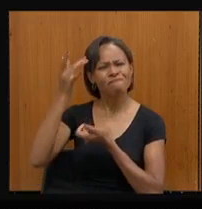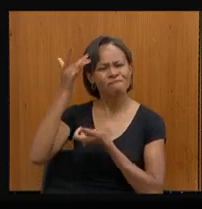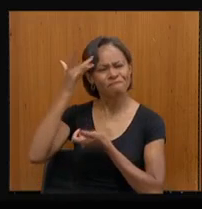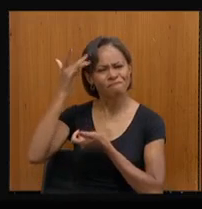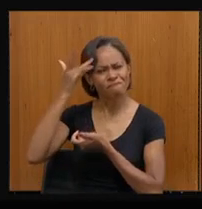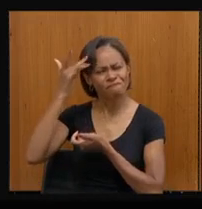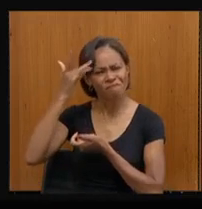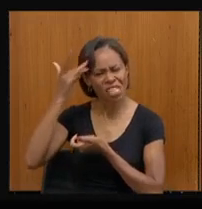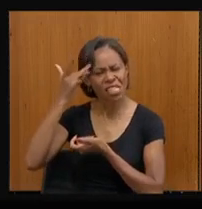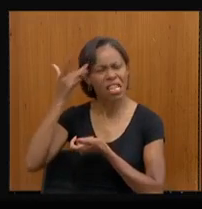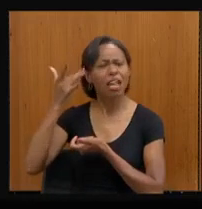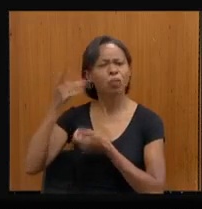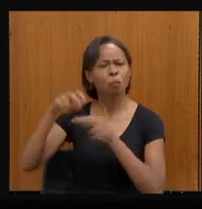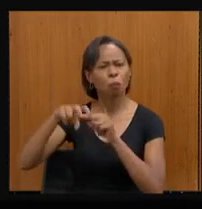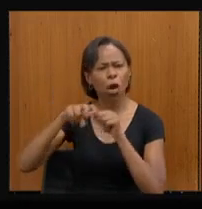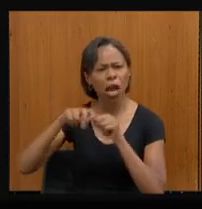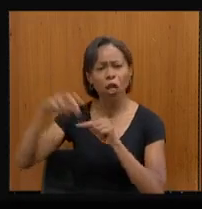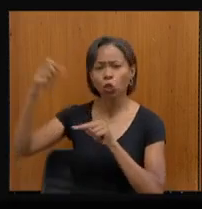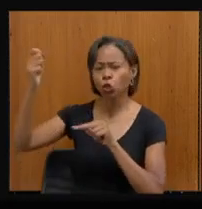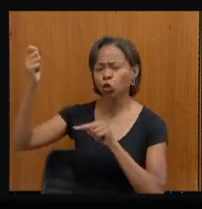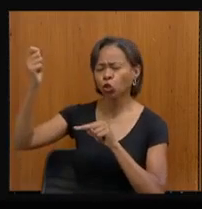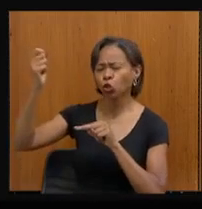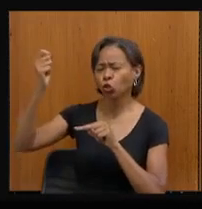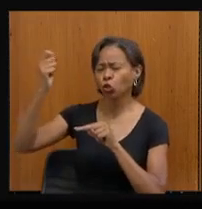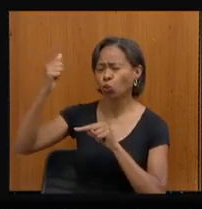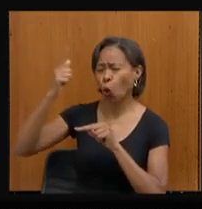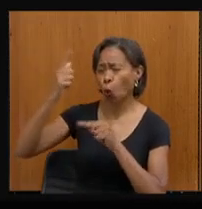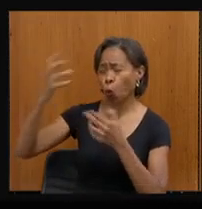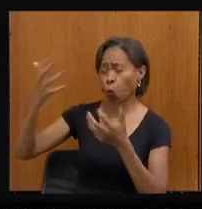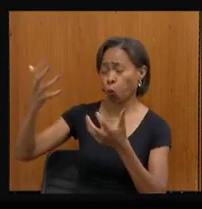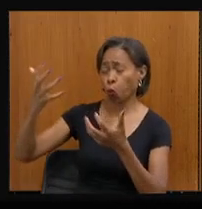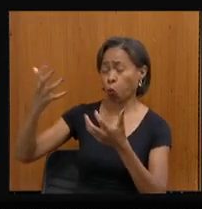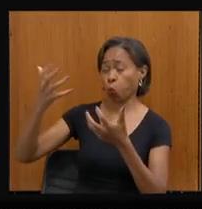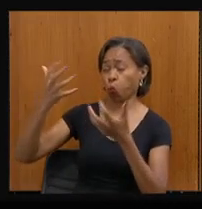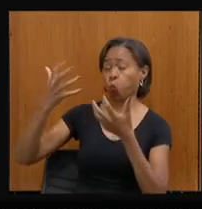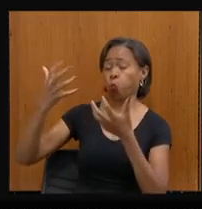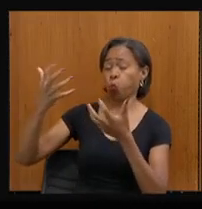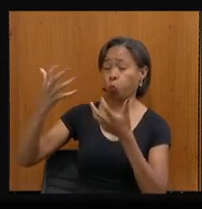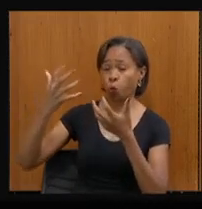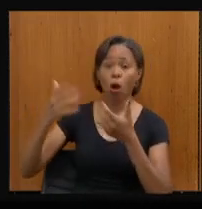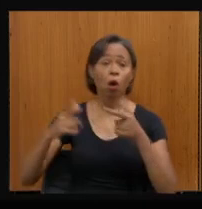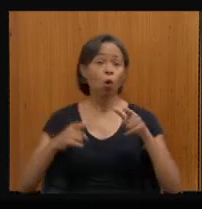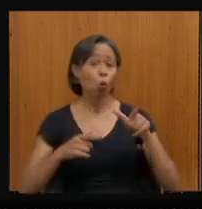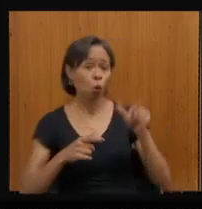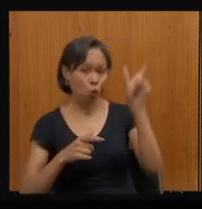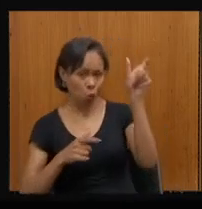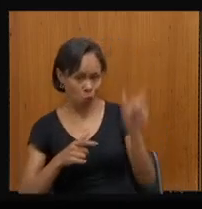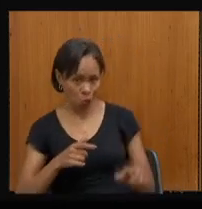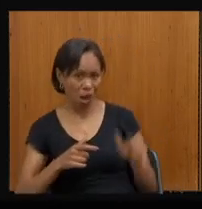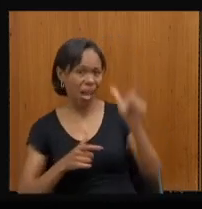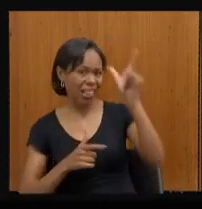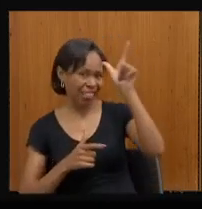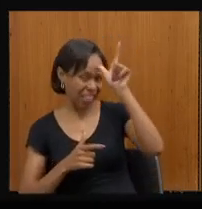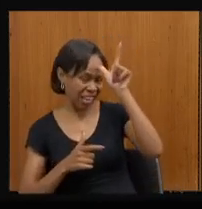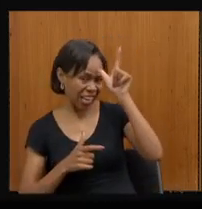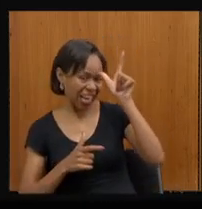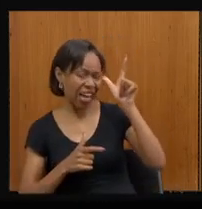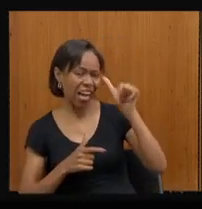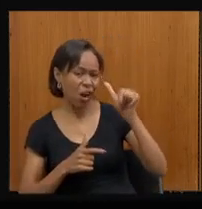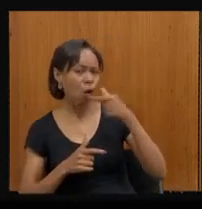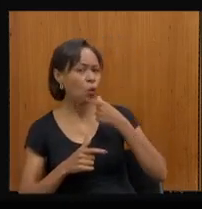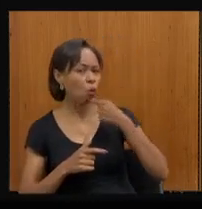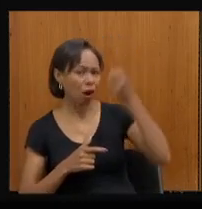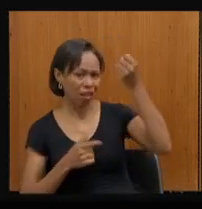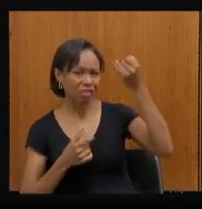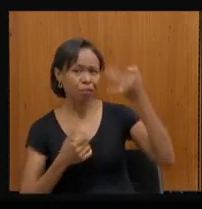pela radiação solar que é muito superior da Alemanha o hambúrguer tá aí com água ruim com esse nosso projeto